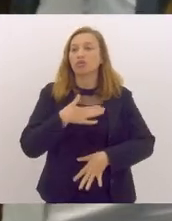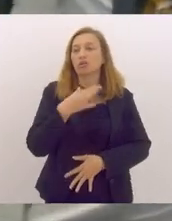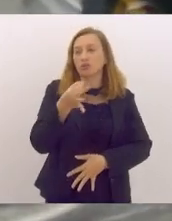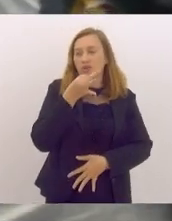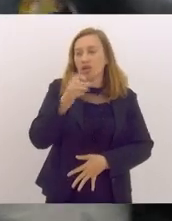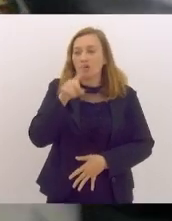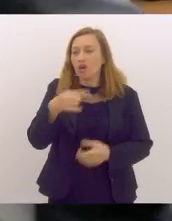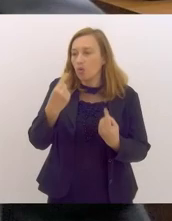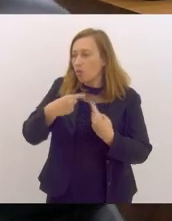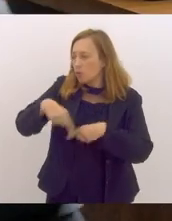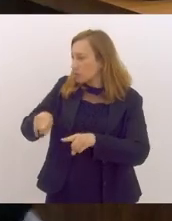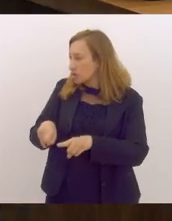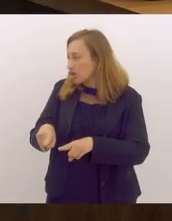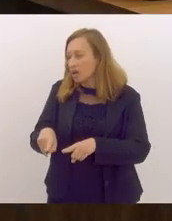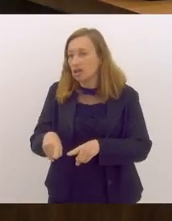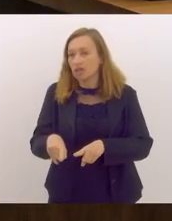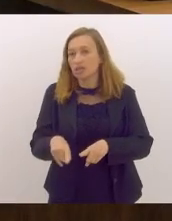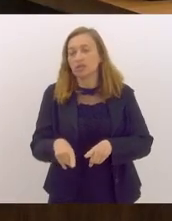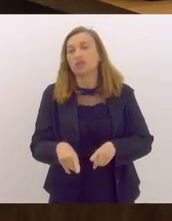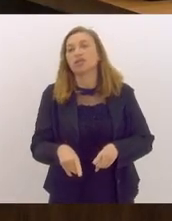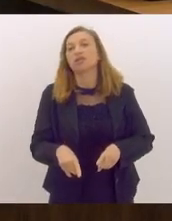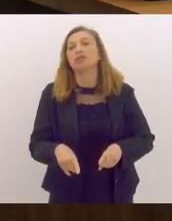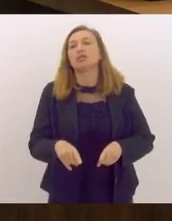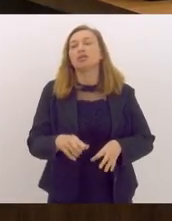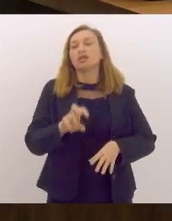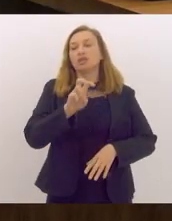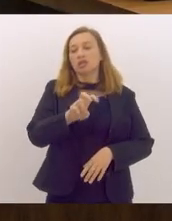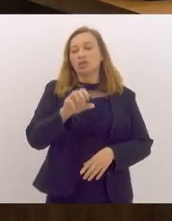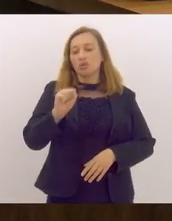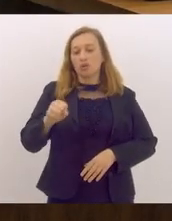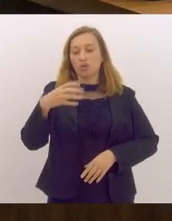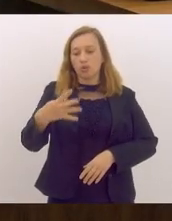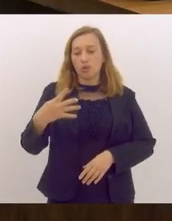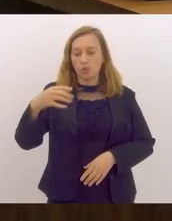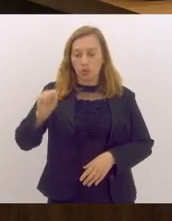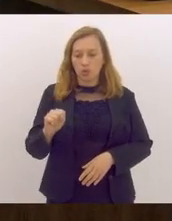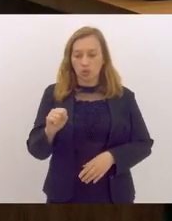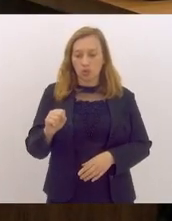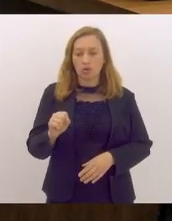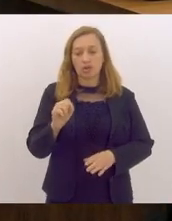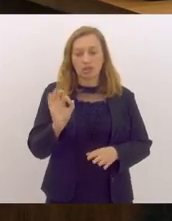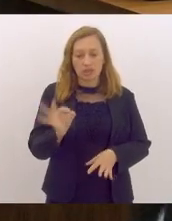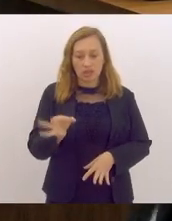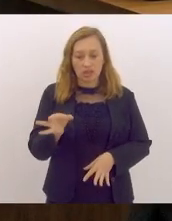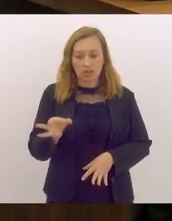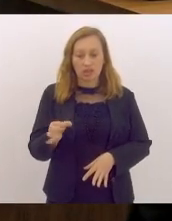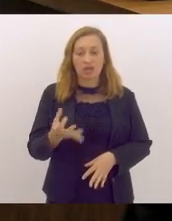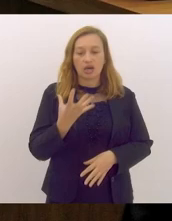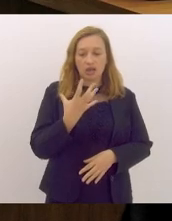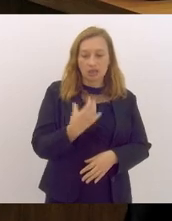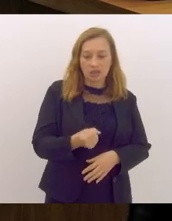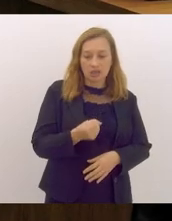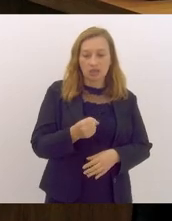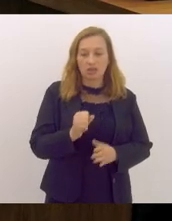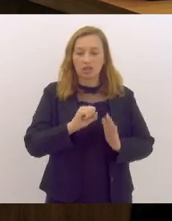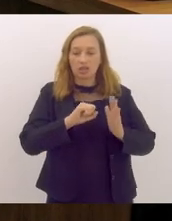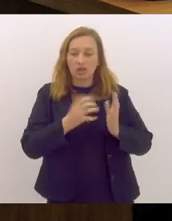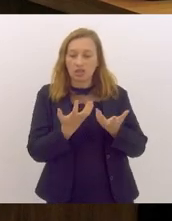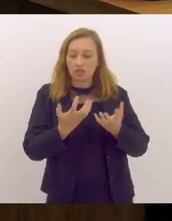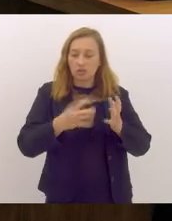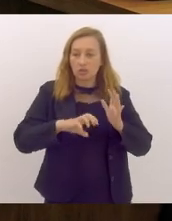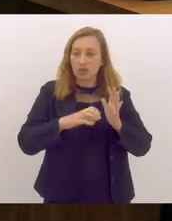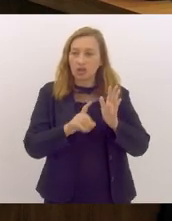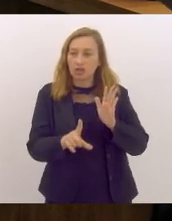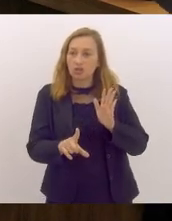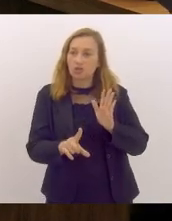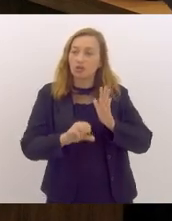é contrária à derrubada do veto do 5848 e, claro, favorável à derrubada do veto do projeto